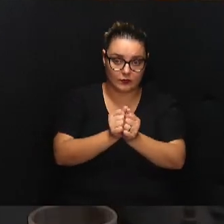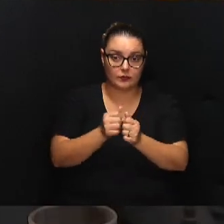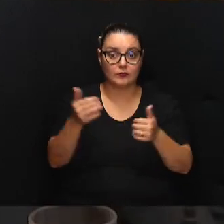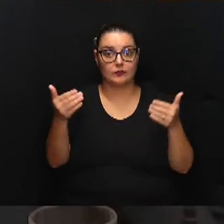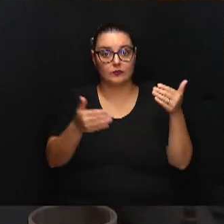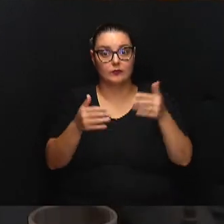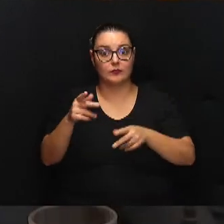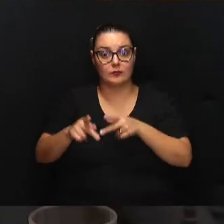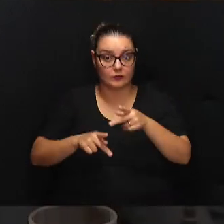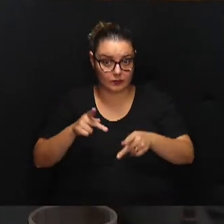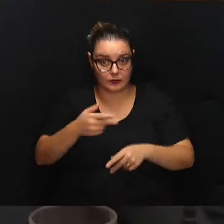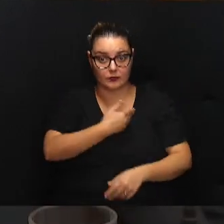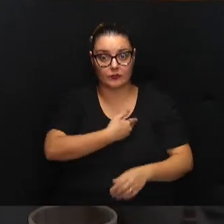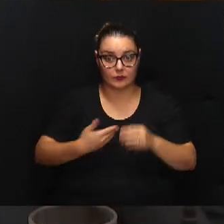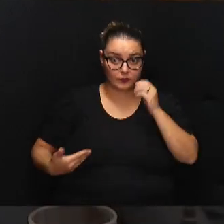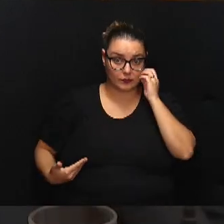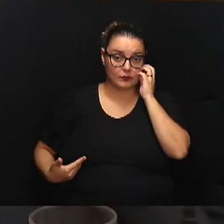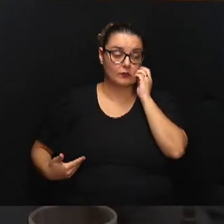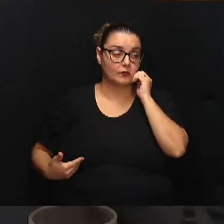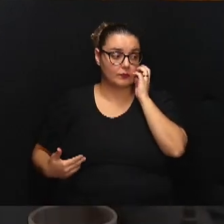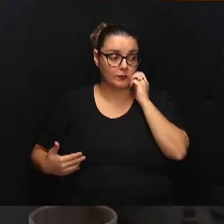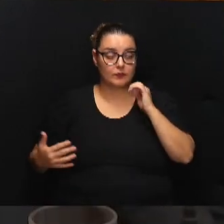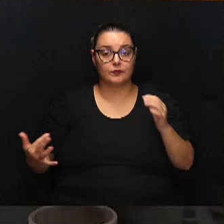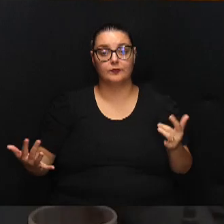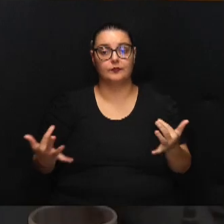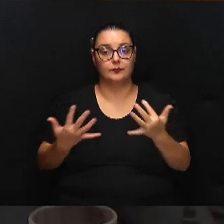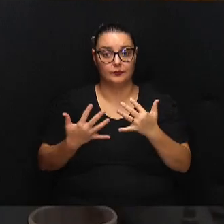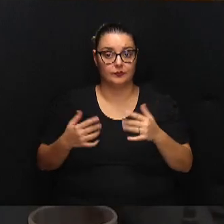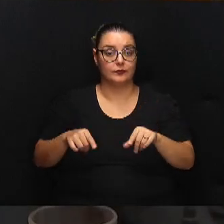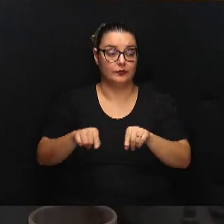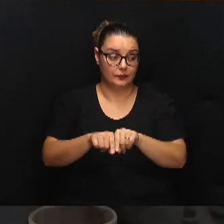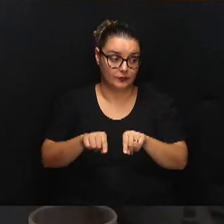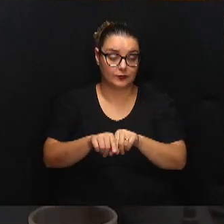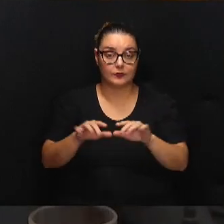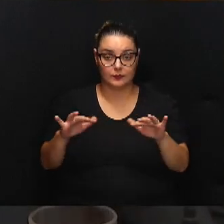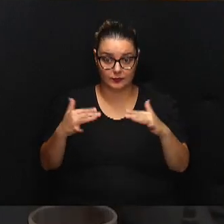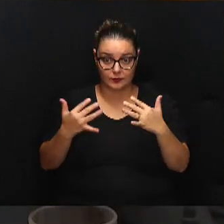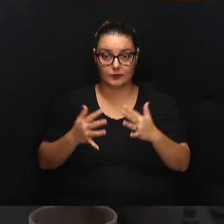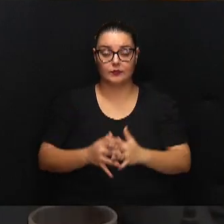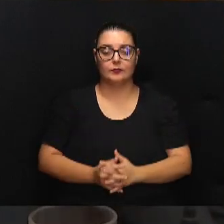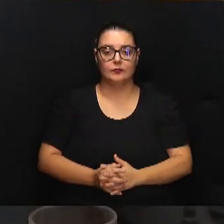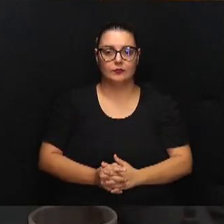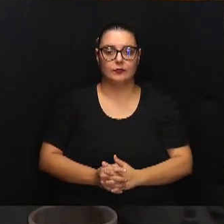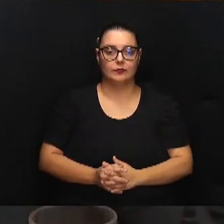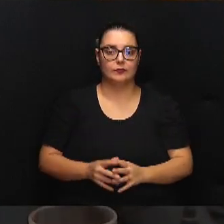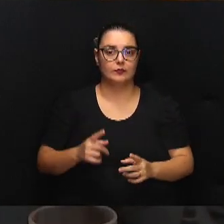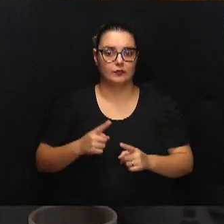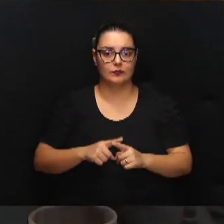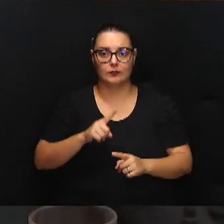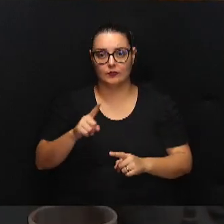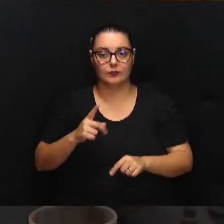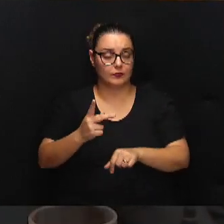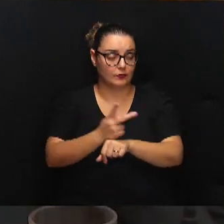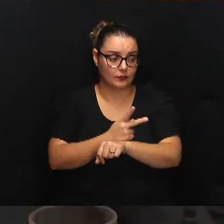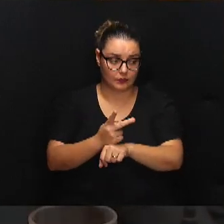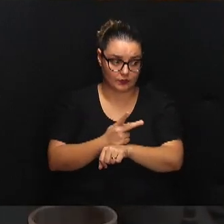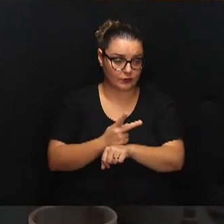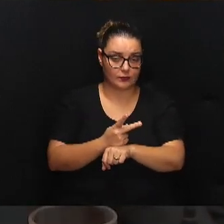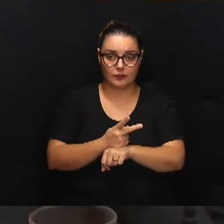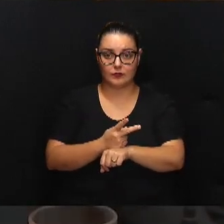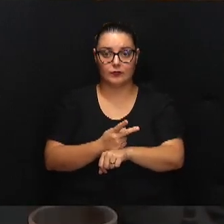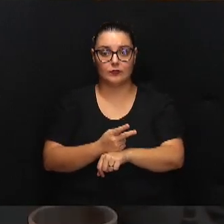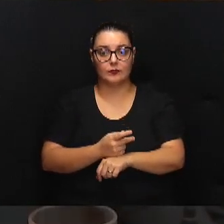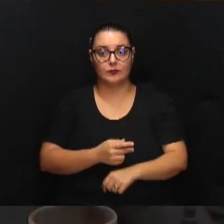participação pública, né? Chamar as pessoas para isso também, né? Porque se a gente não vai atrás, se a gente não corre